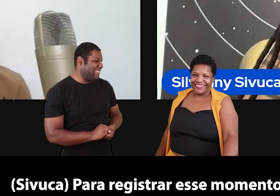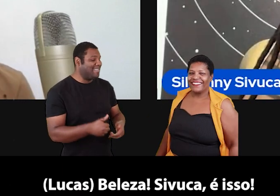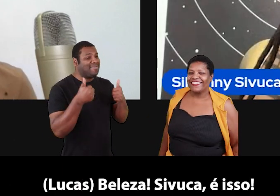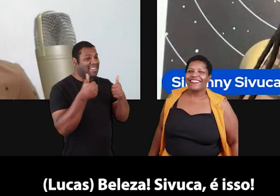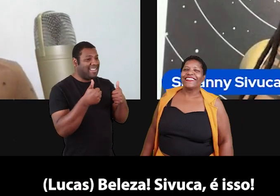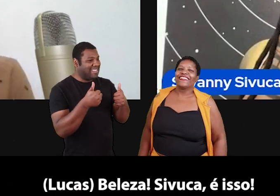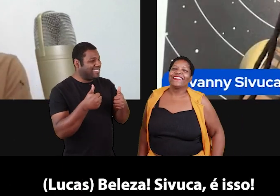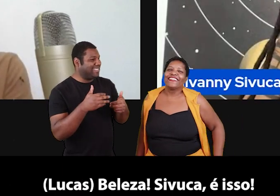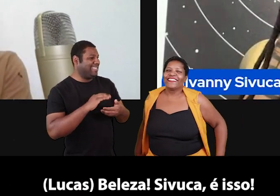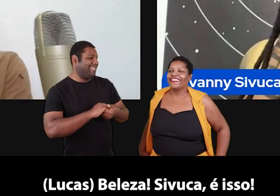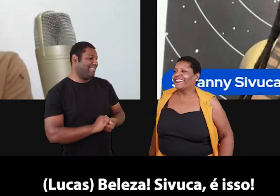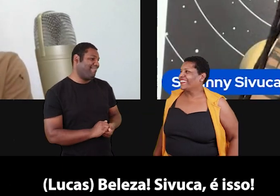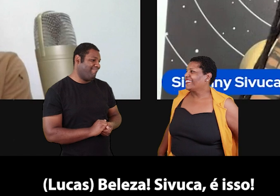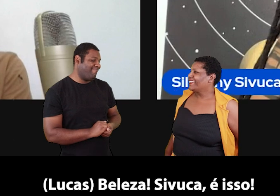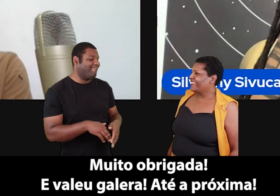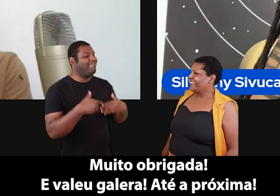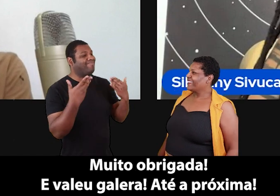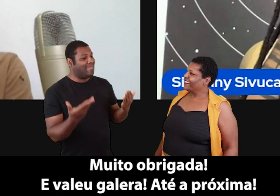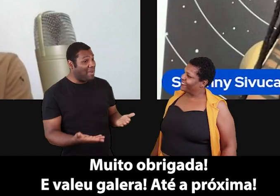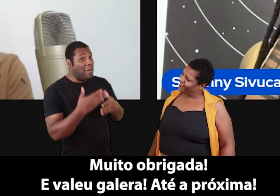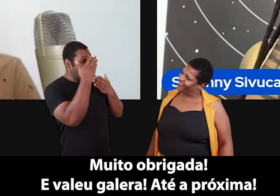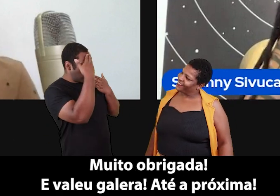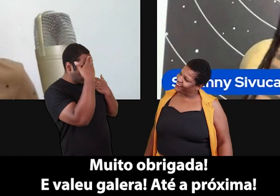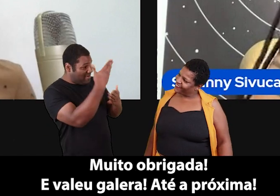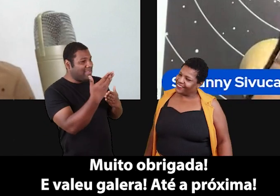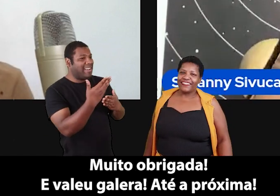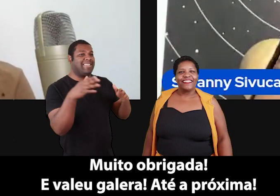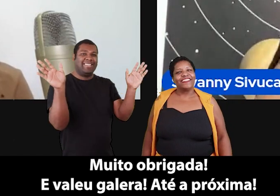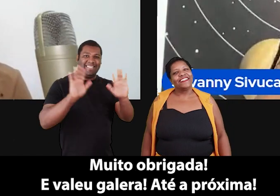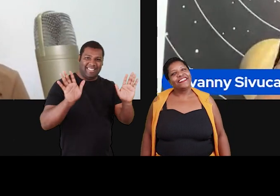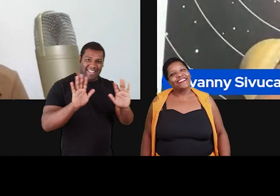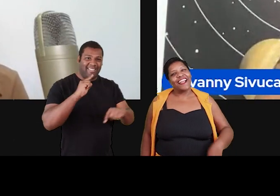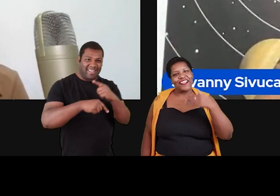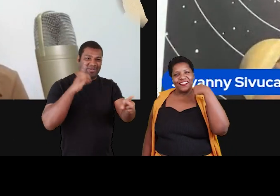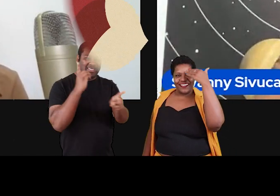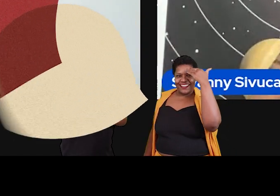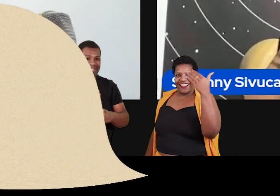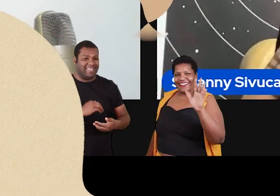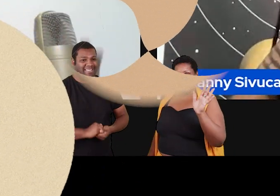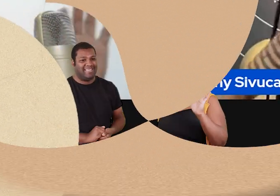Beleza. Sivuca, é isso. Muito obrigado e valeu, galera. Até a próxima.